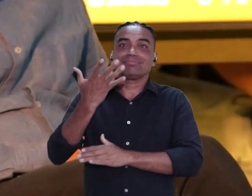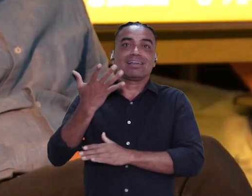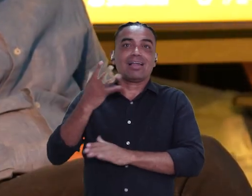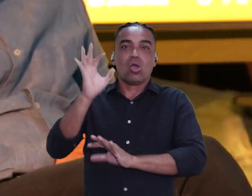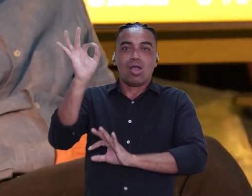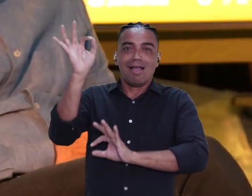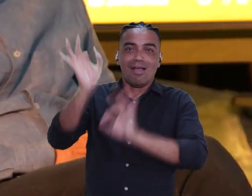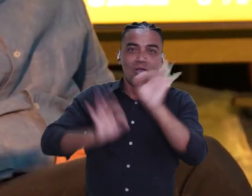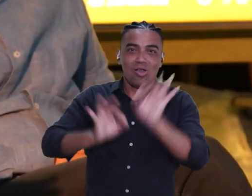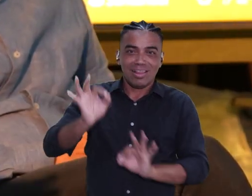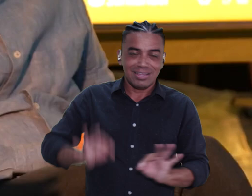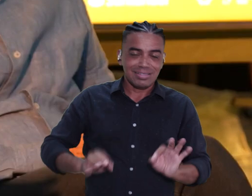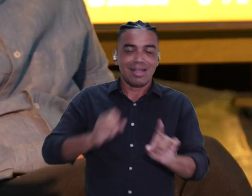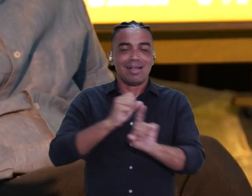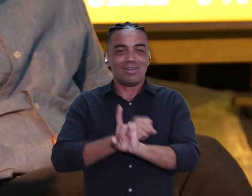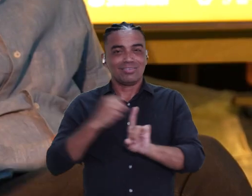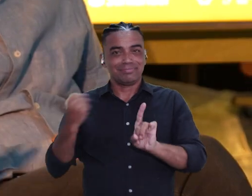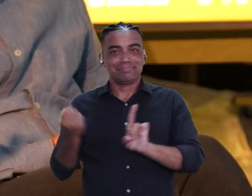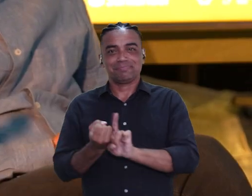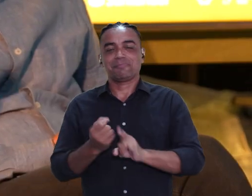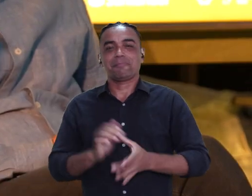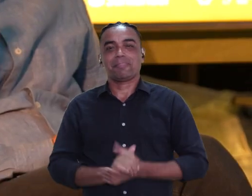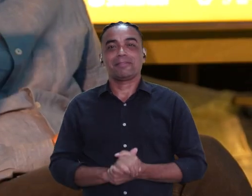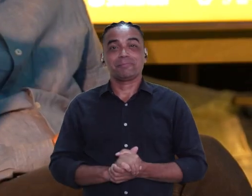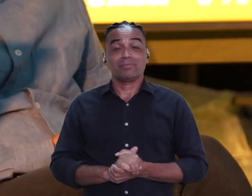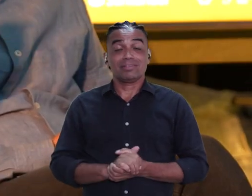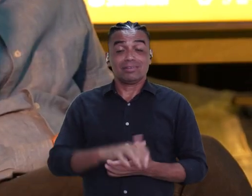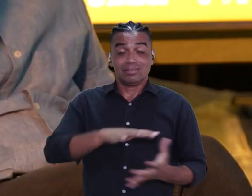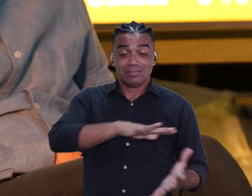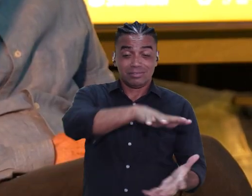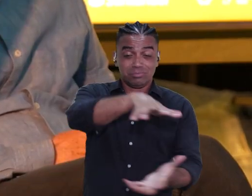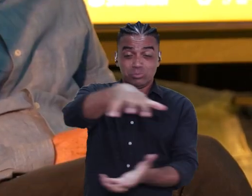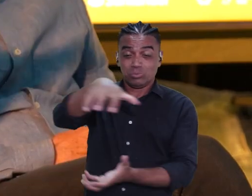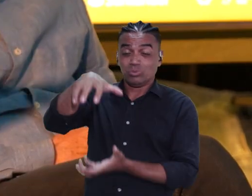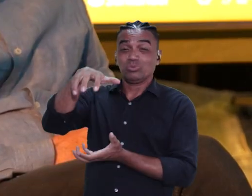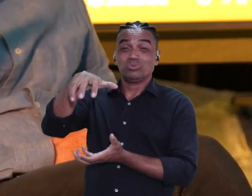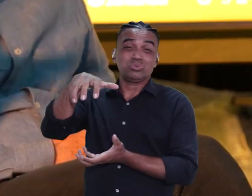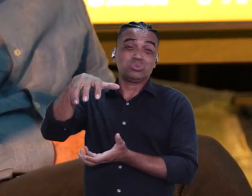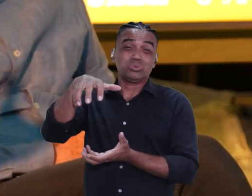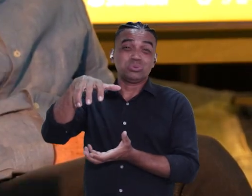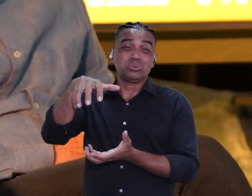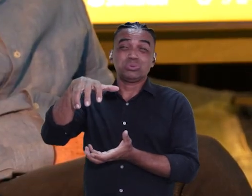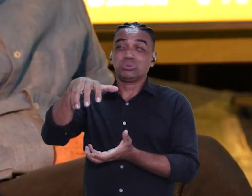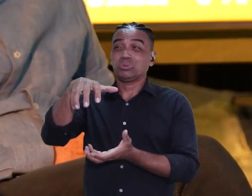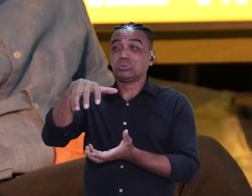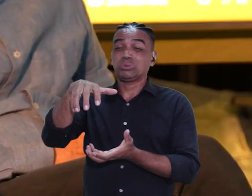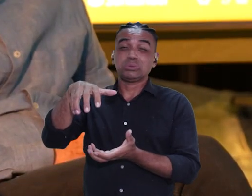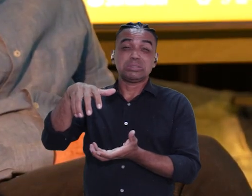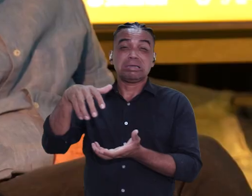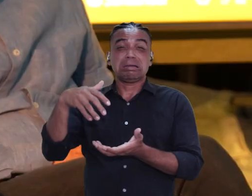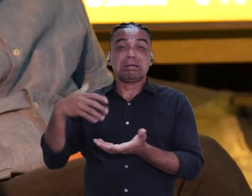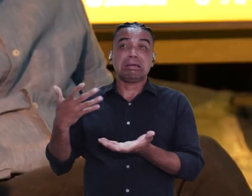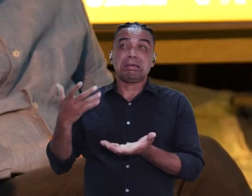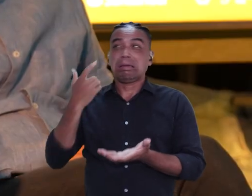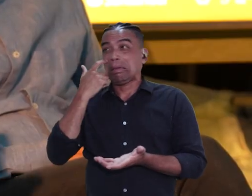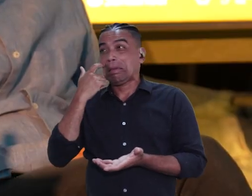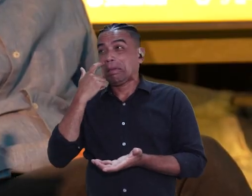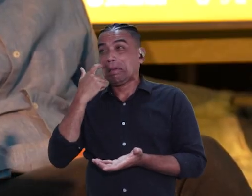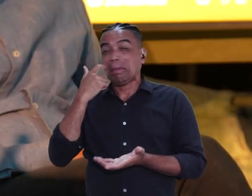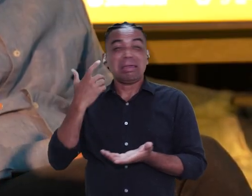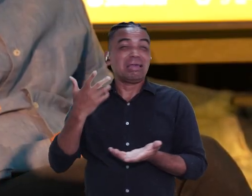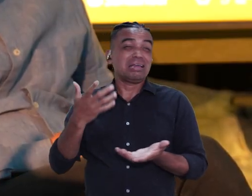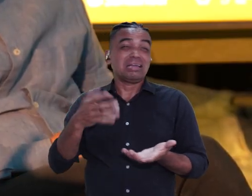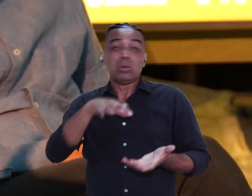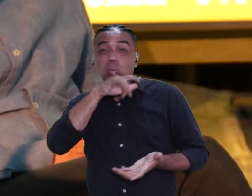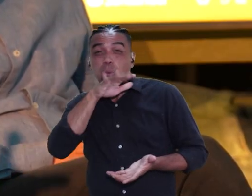dos arranjos de sociabilidade nesse mundo tão opaco, né, que você está se referindo.